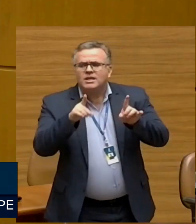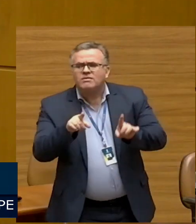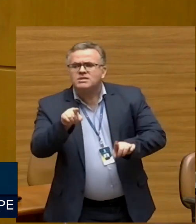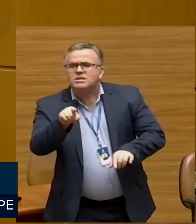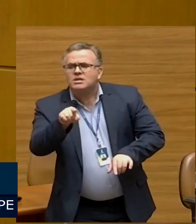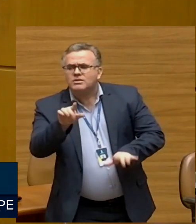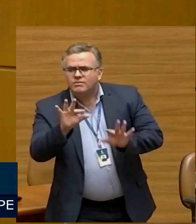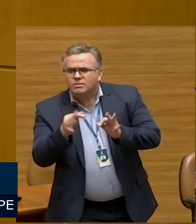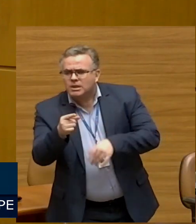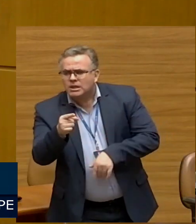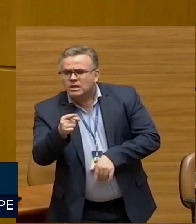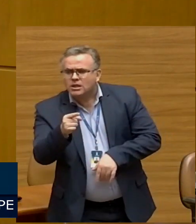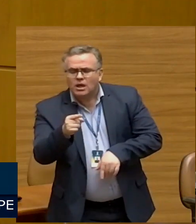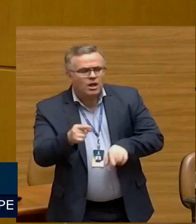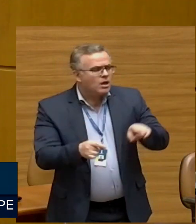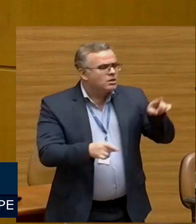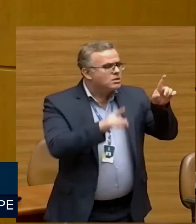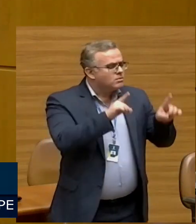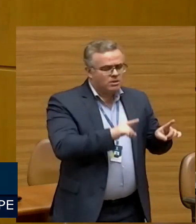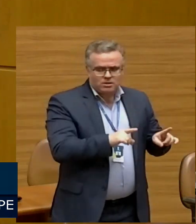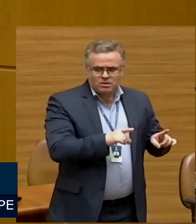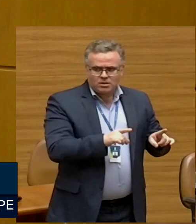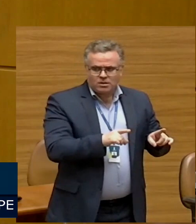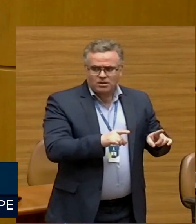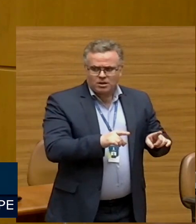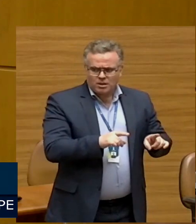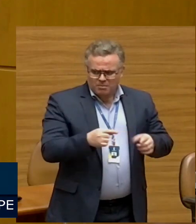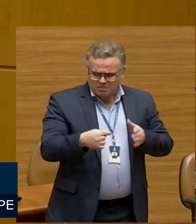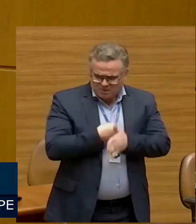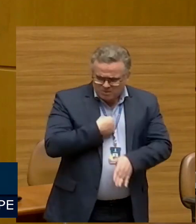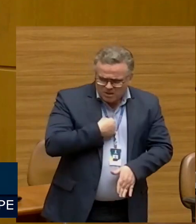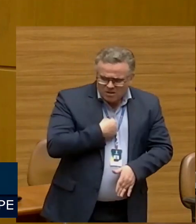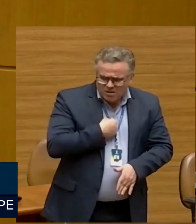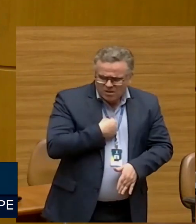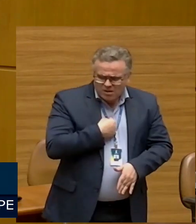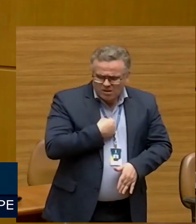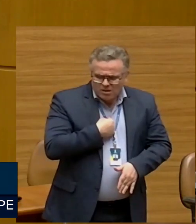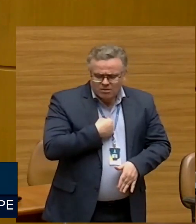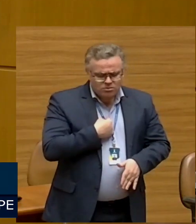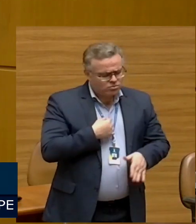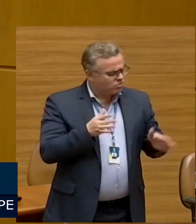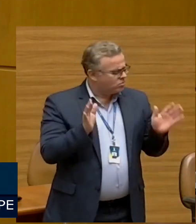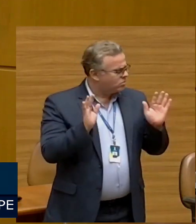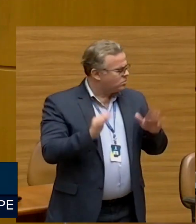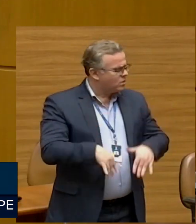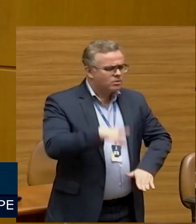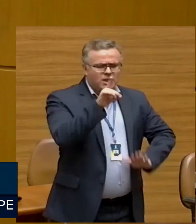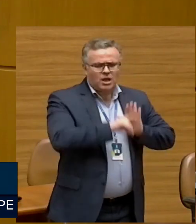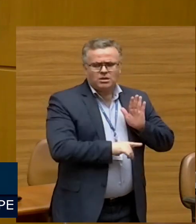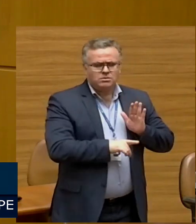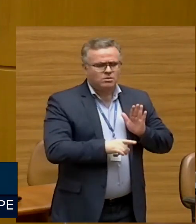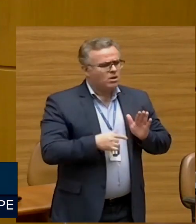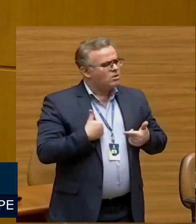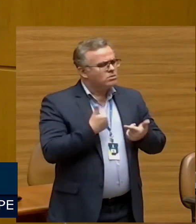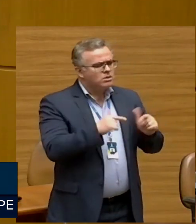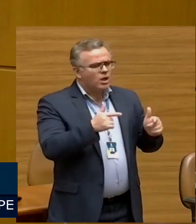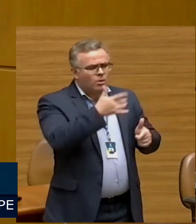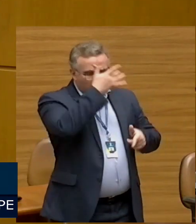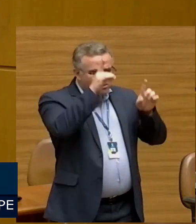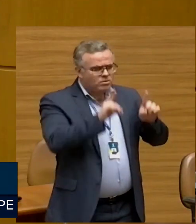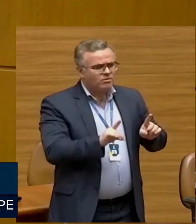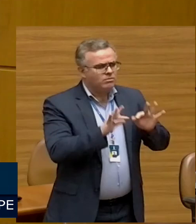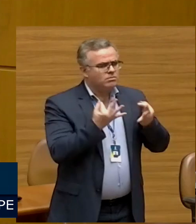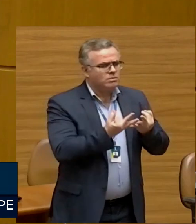deficiência? Para você falar assim com tanta paixão sobre os direitos da pessoa com deficiência? Ninguém. Precisa ter?